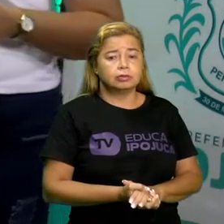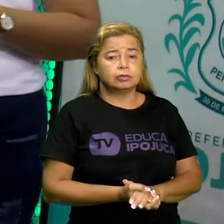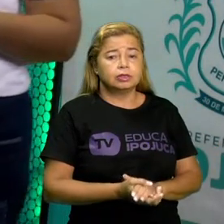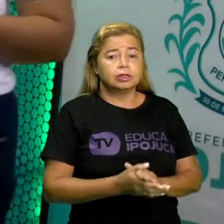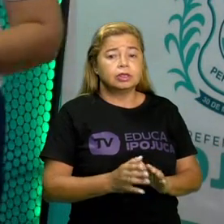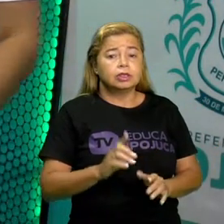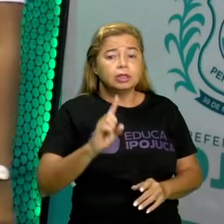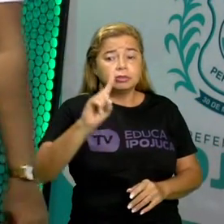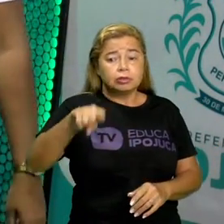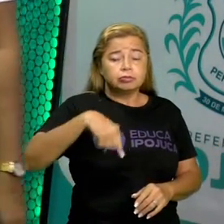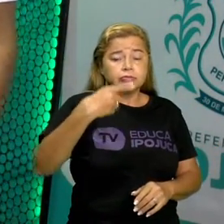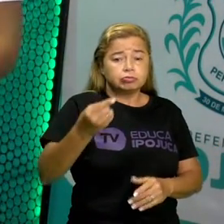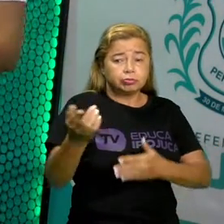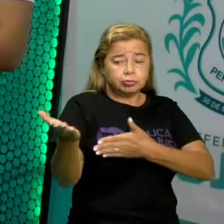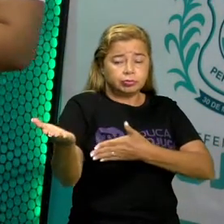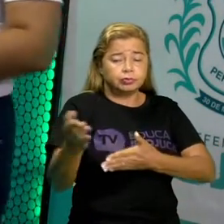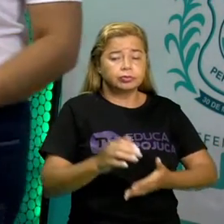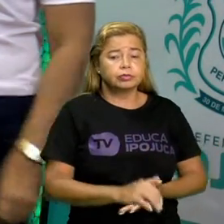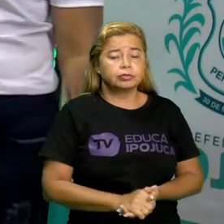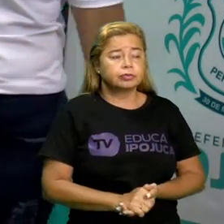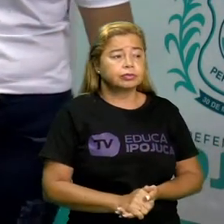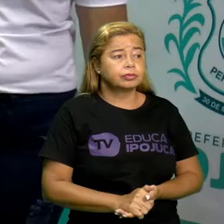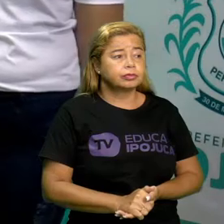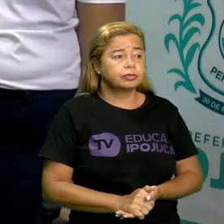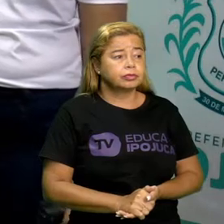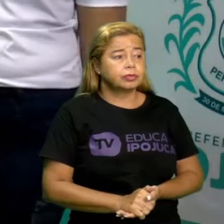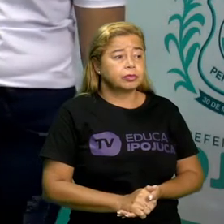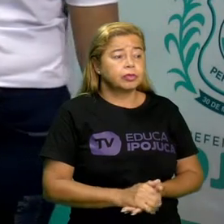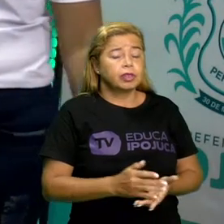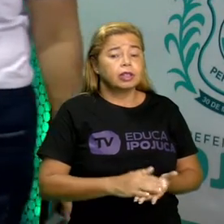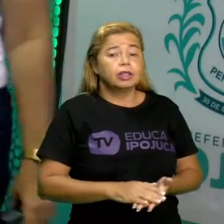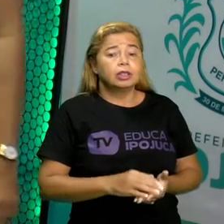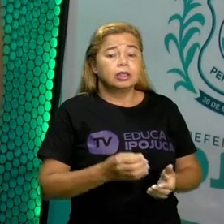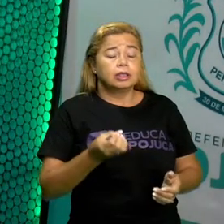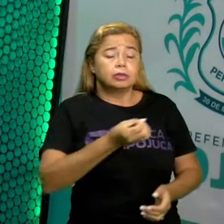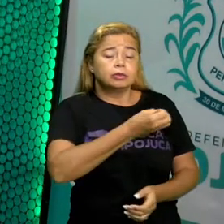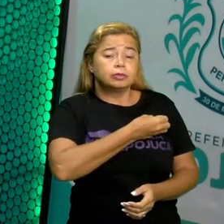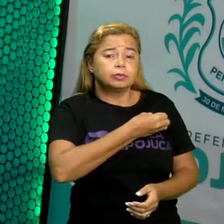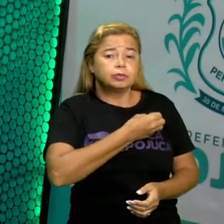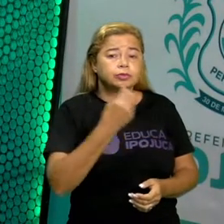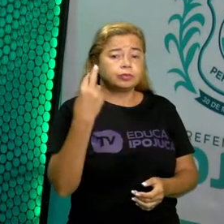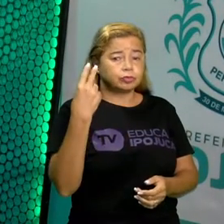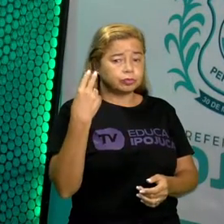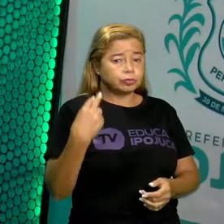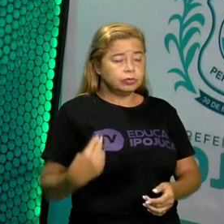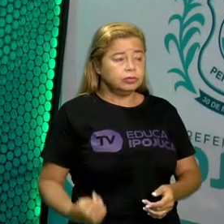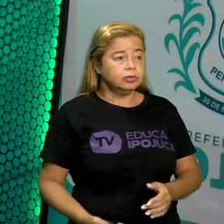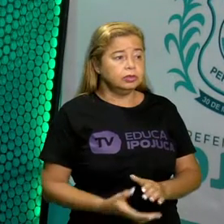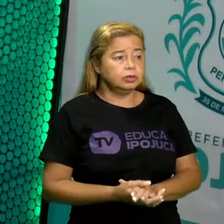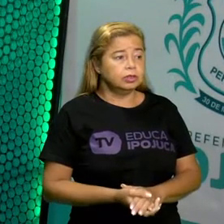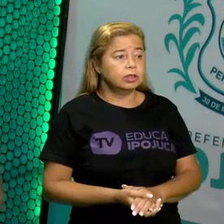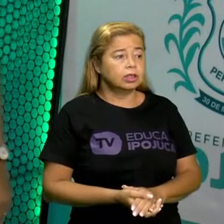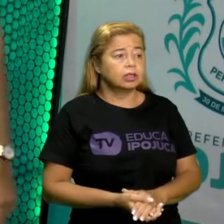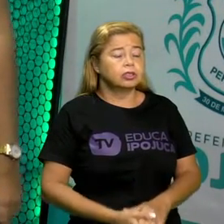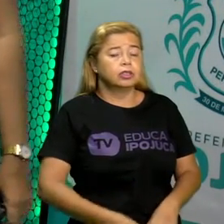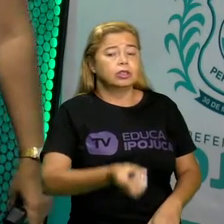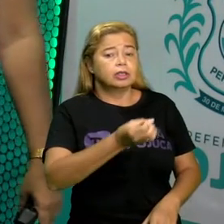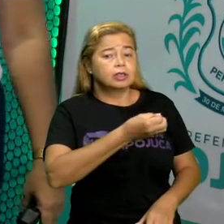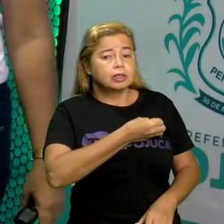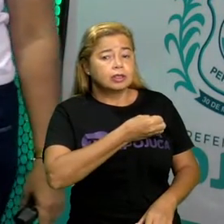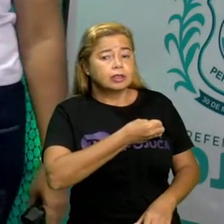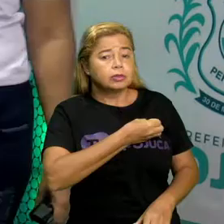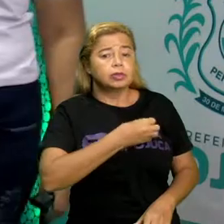o próximo jogo e pensam números naturais a gente tem 0